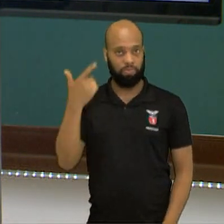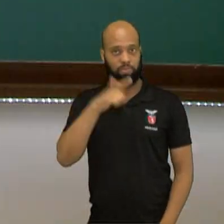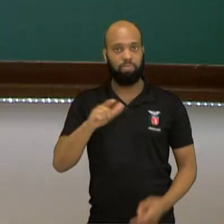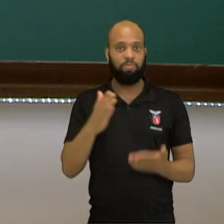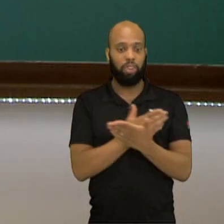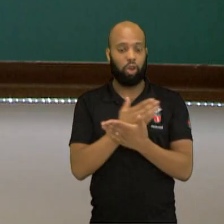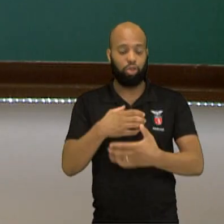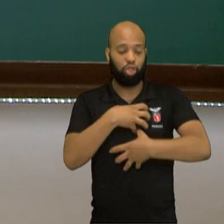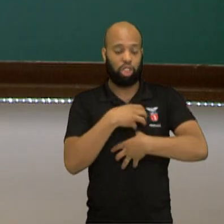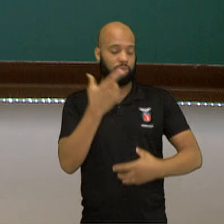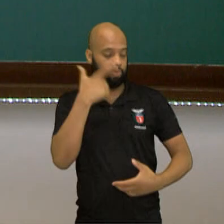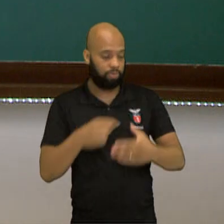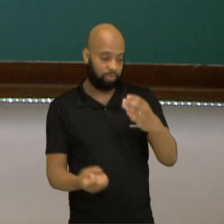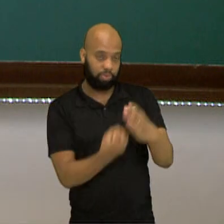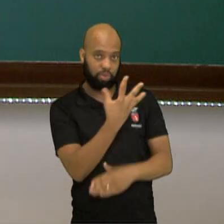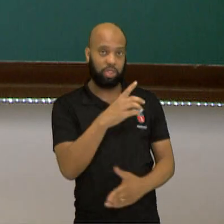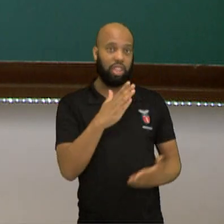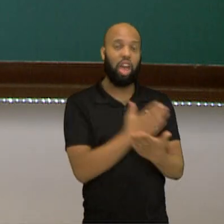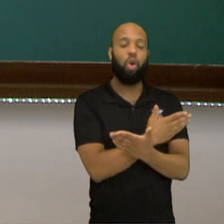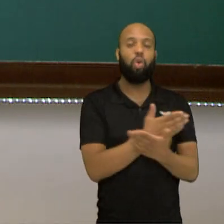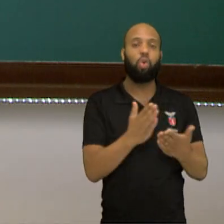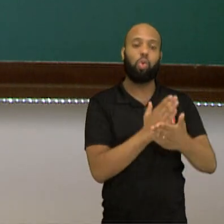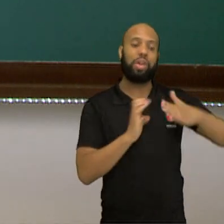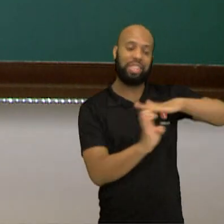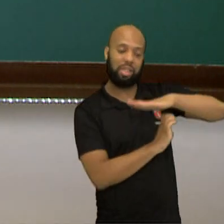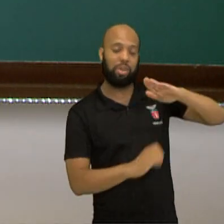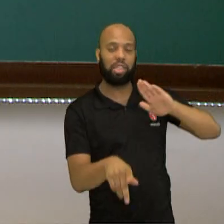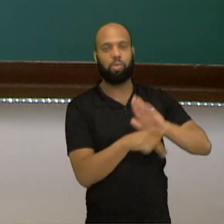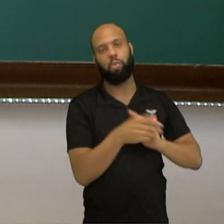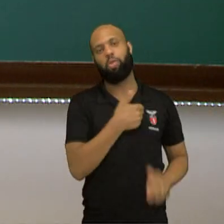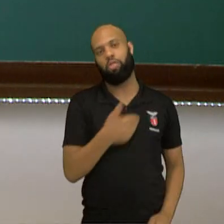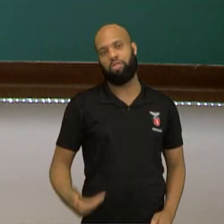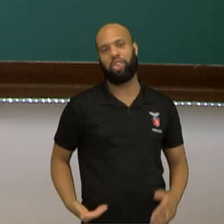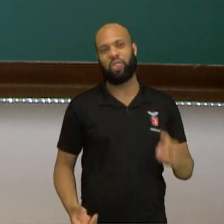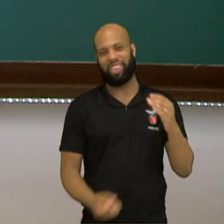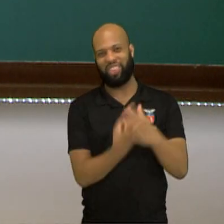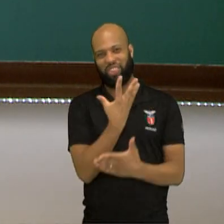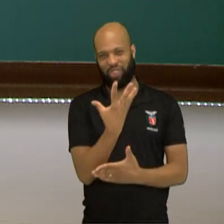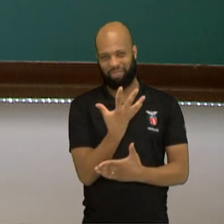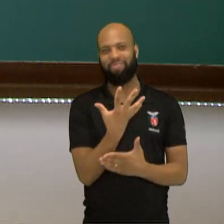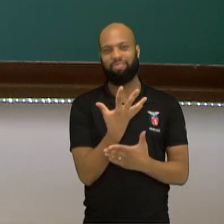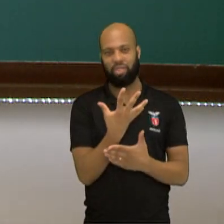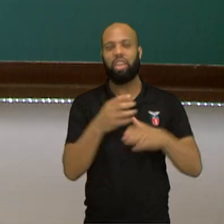existirem através da criação de empresas estatais de